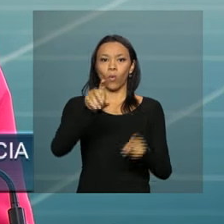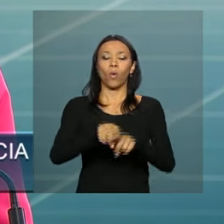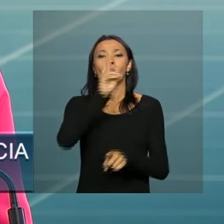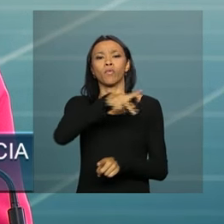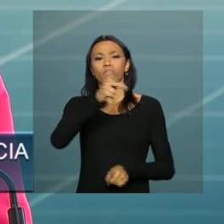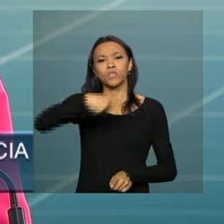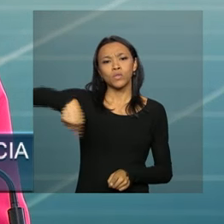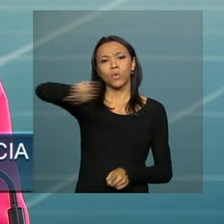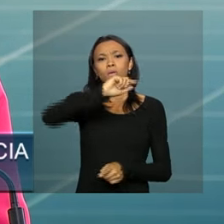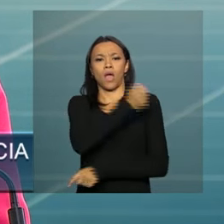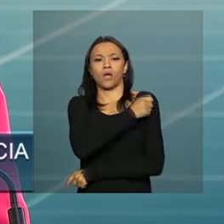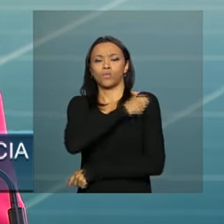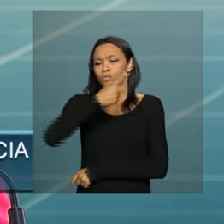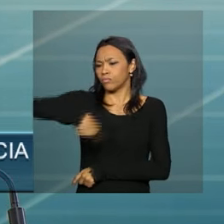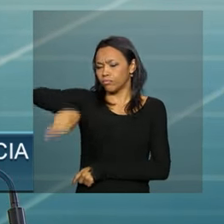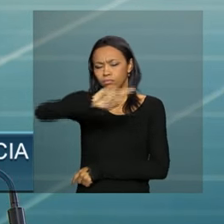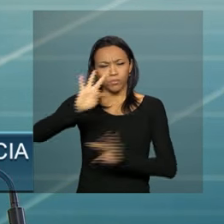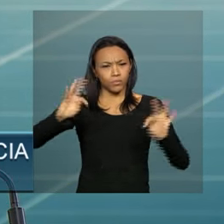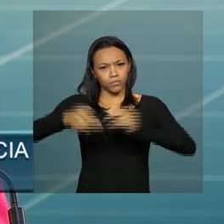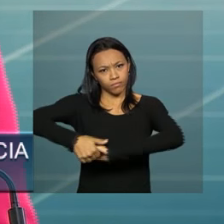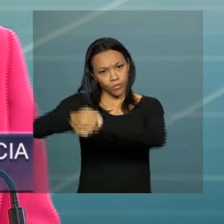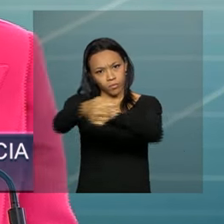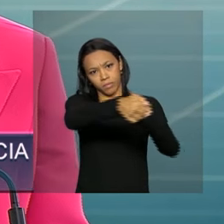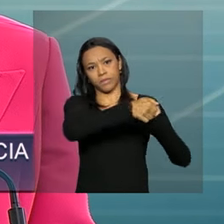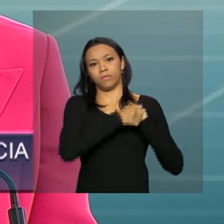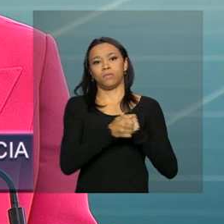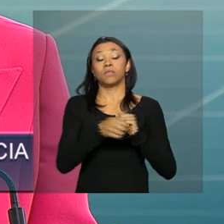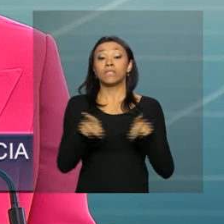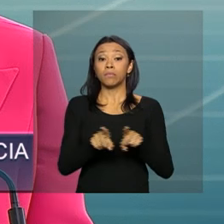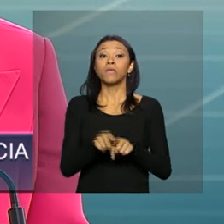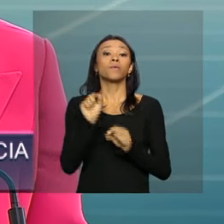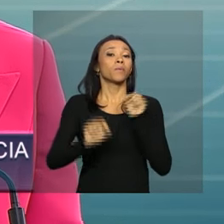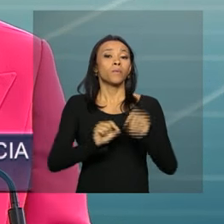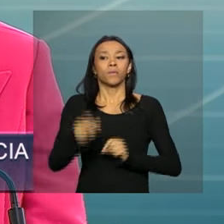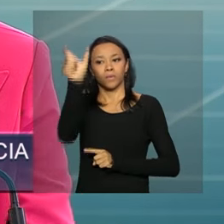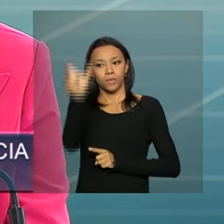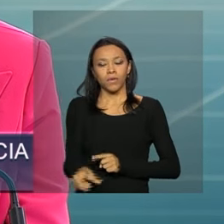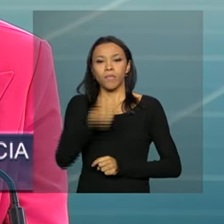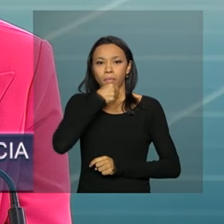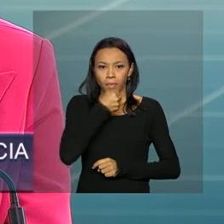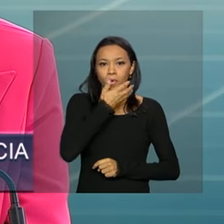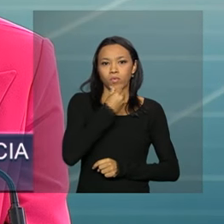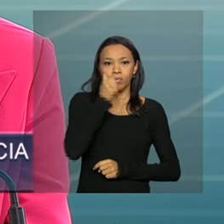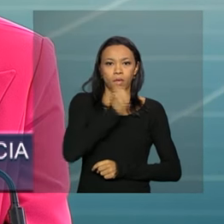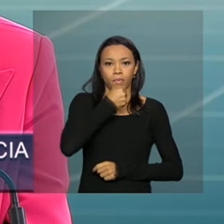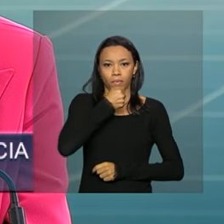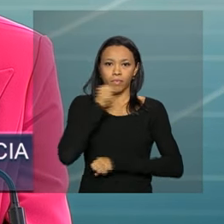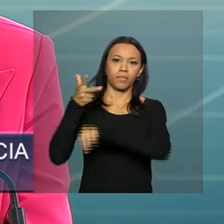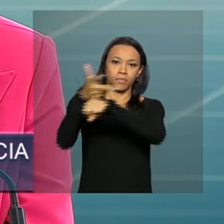e estudantes aqui presentes. Cumprimentar também os senhores e as senhoras jornalistas,